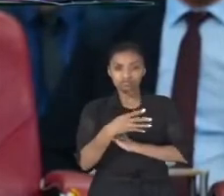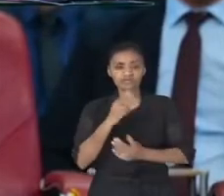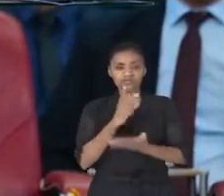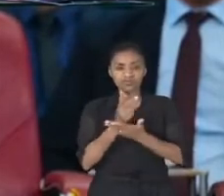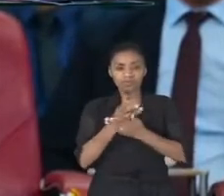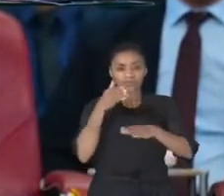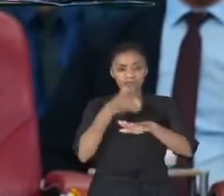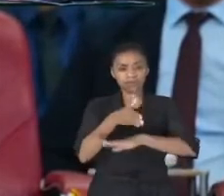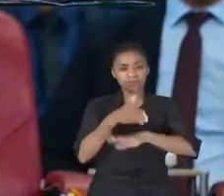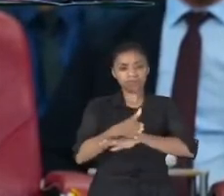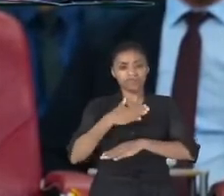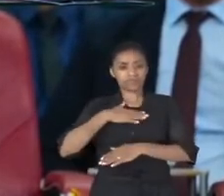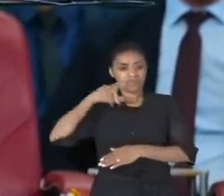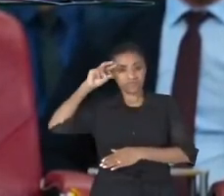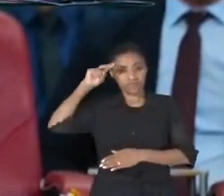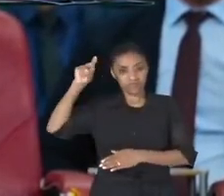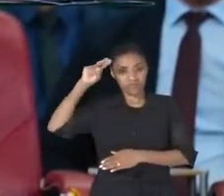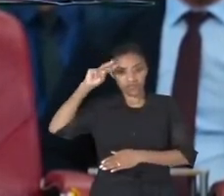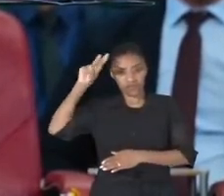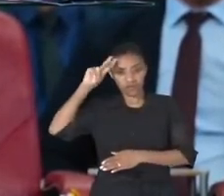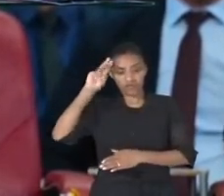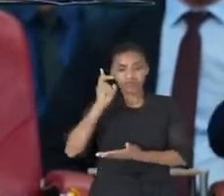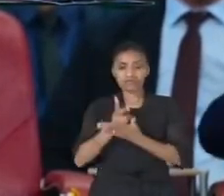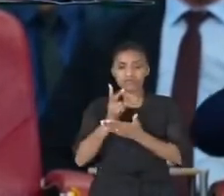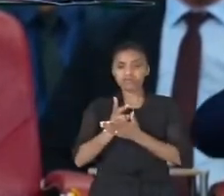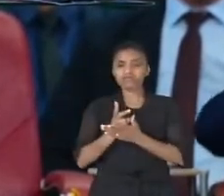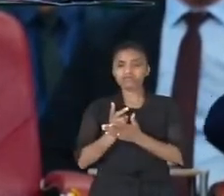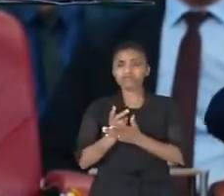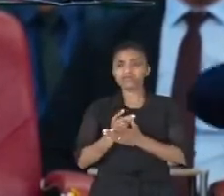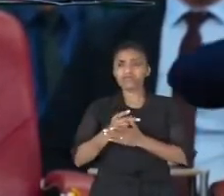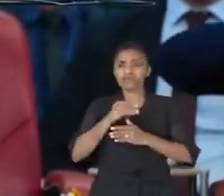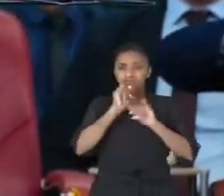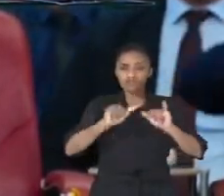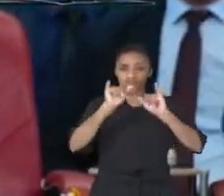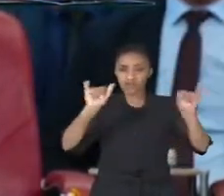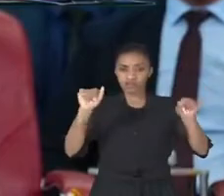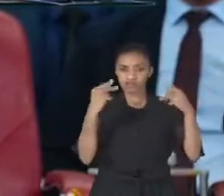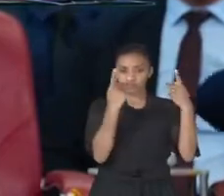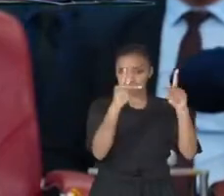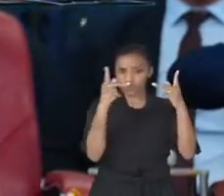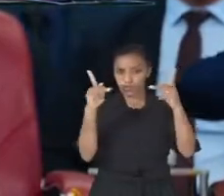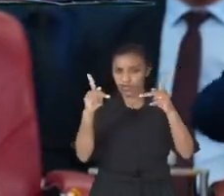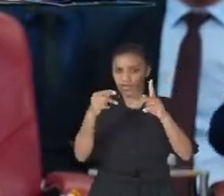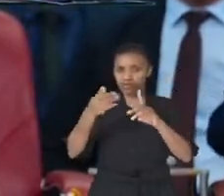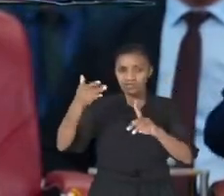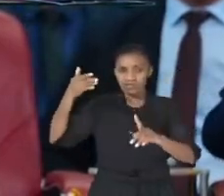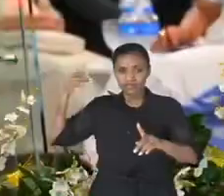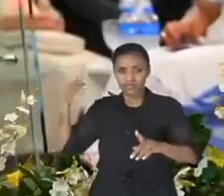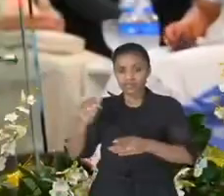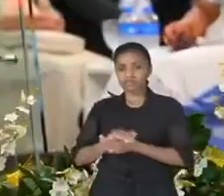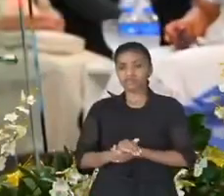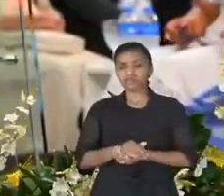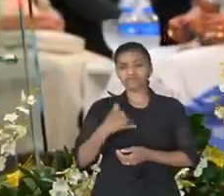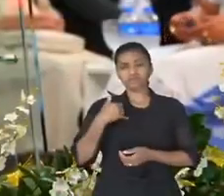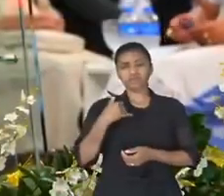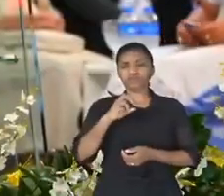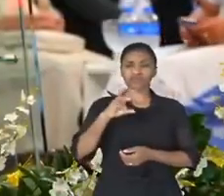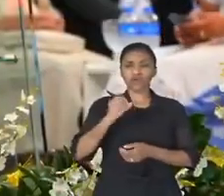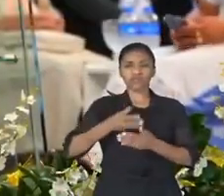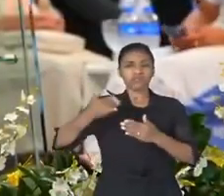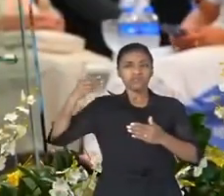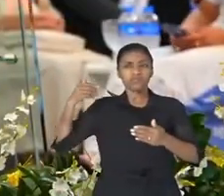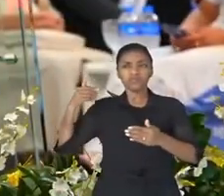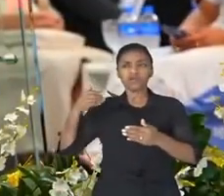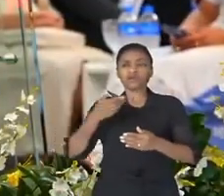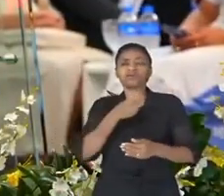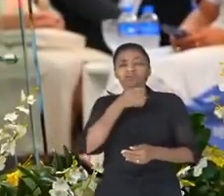história. Eu tenho dito isso nos últimos dias que tenho pregado. Desses últimos dias, depois que passei dos 50, é natural que o